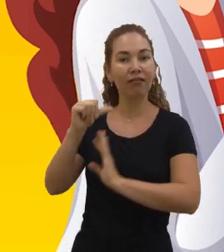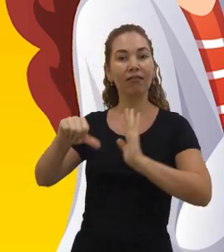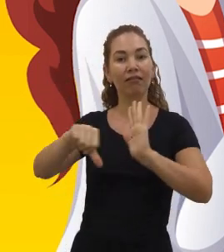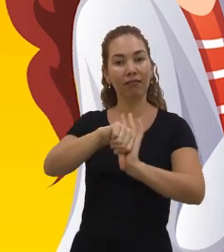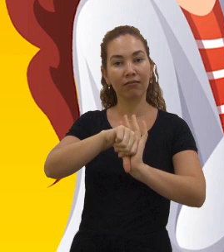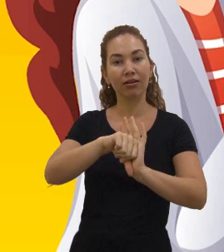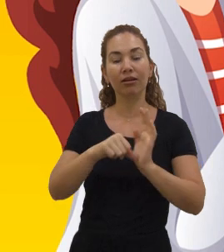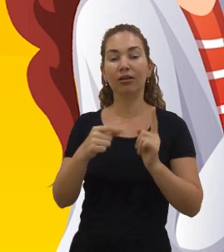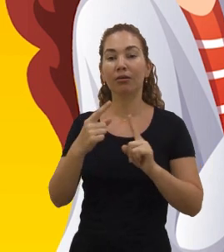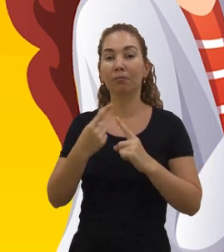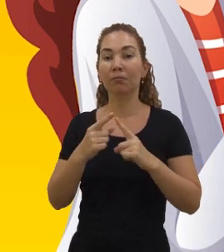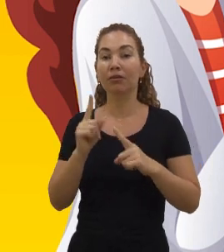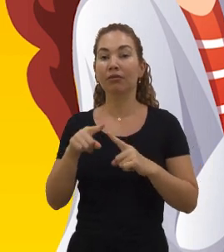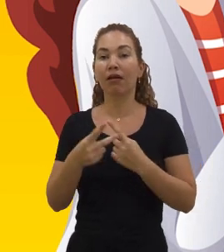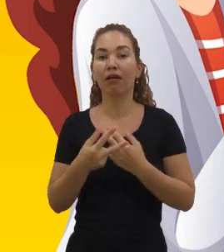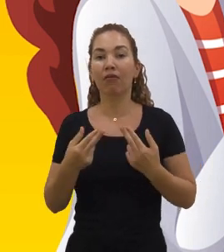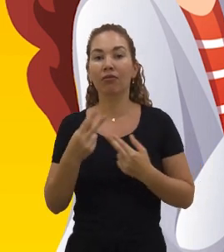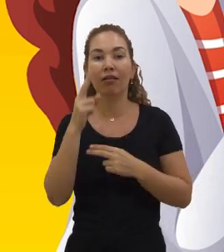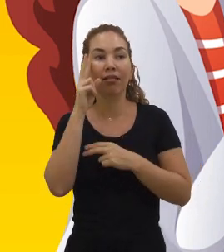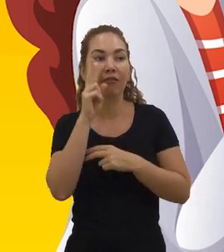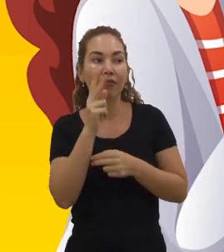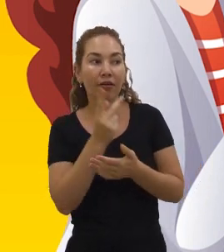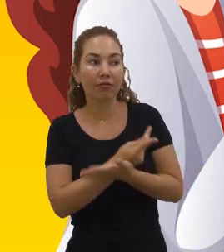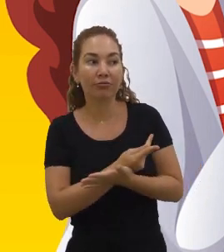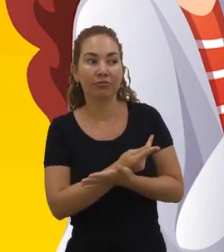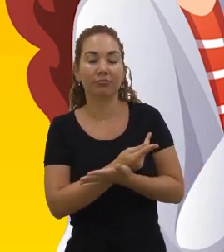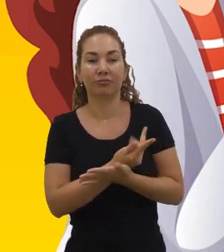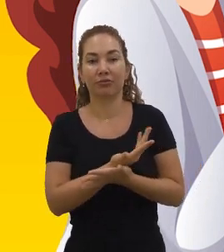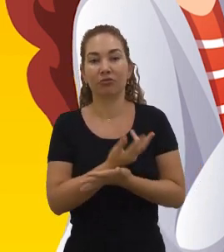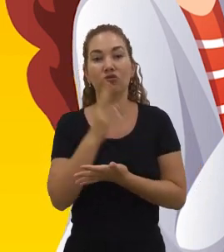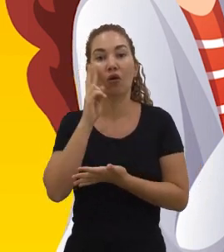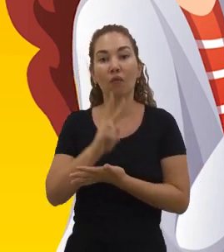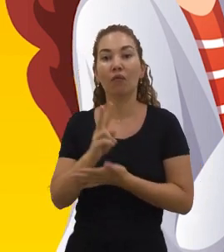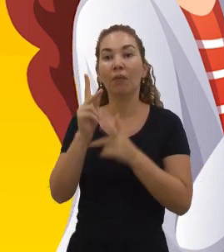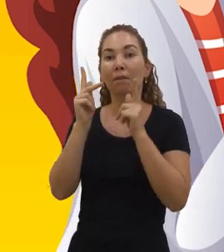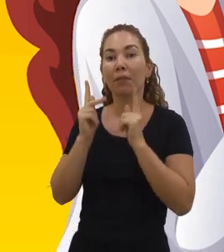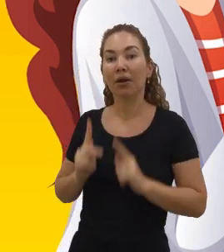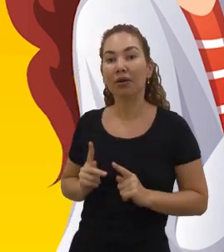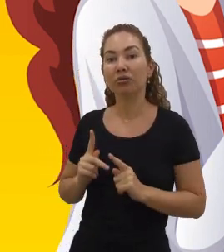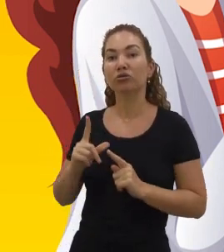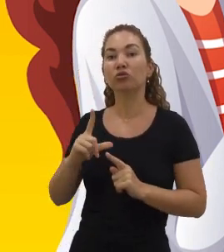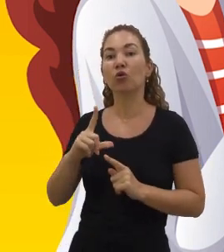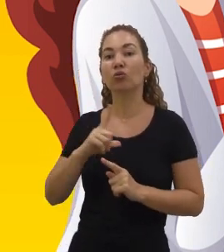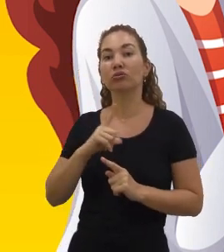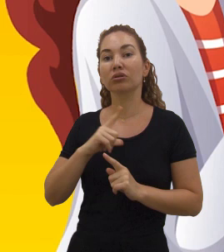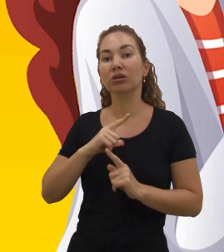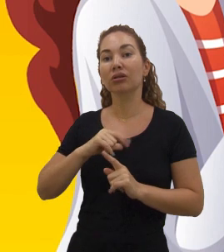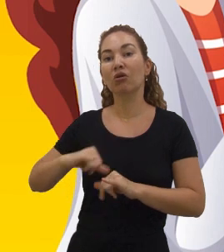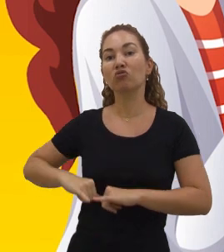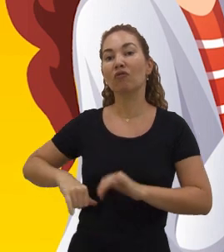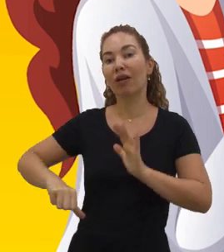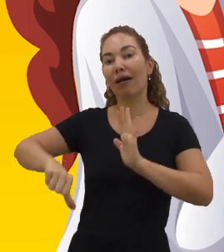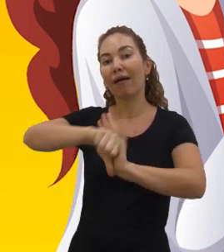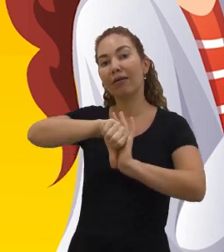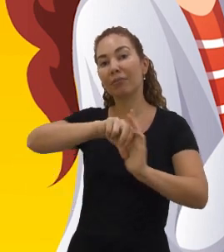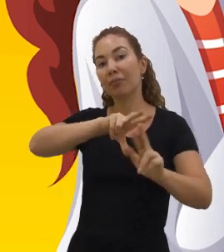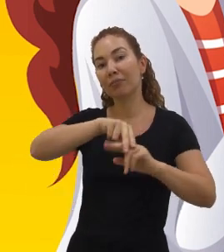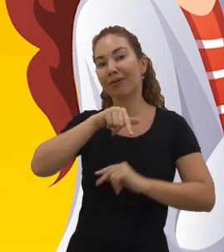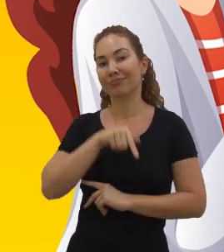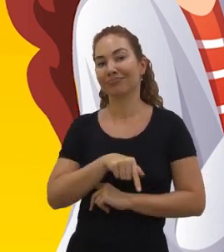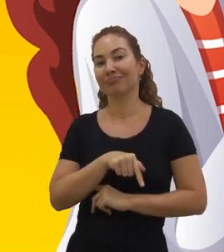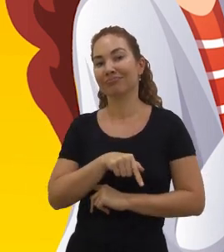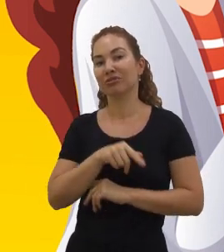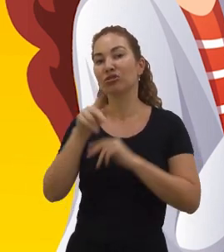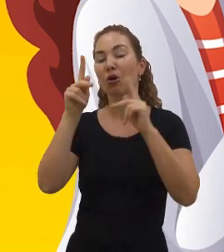aquela coisa, sabe? A gente não vê acontecendo, a gente não vê pessoas sendo punidas por cometerem atos racistas,